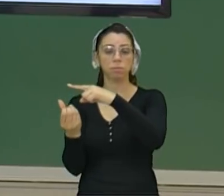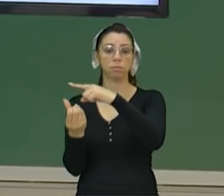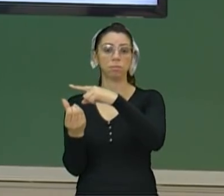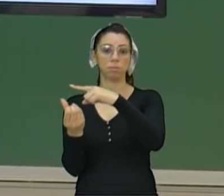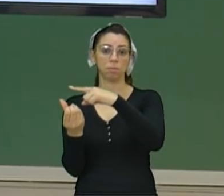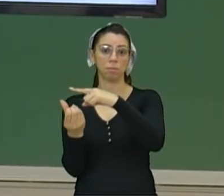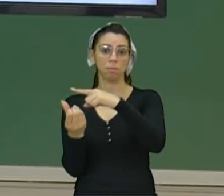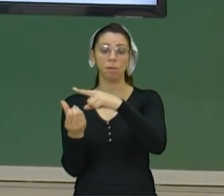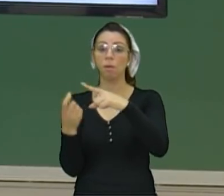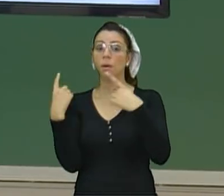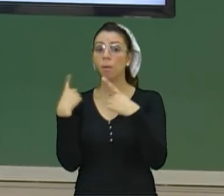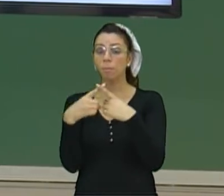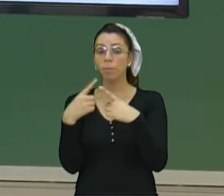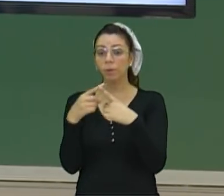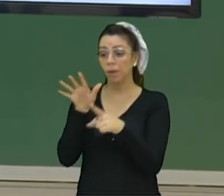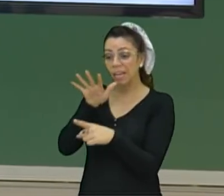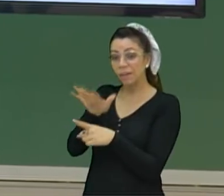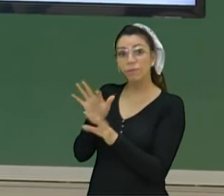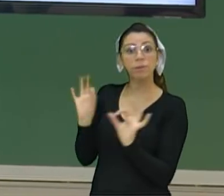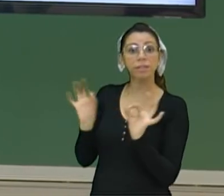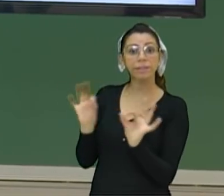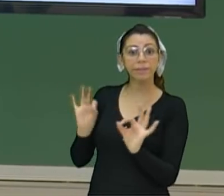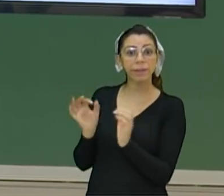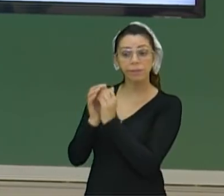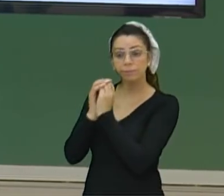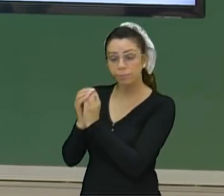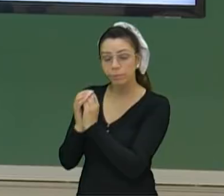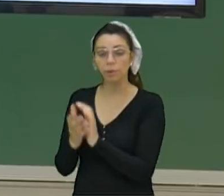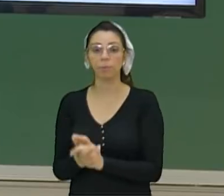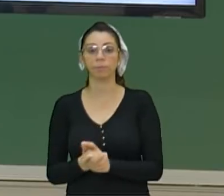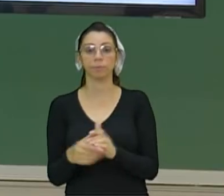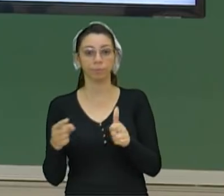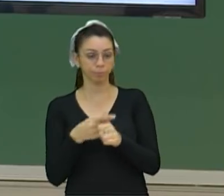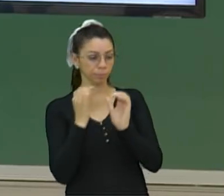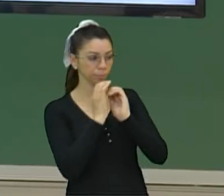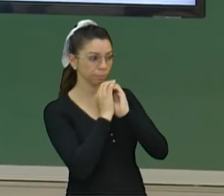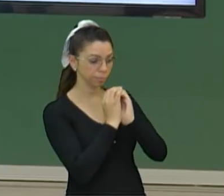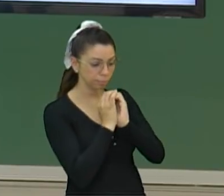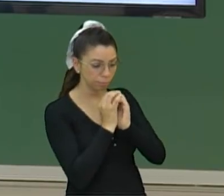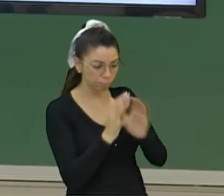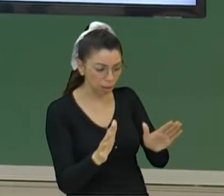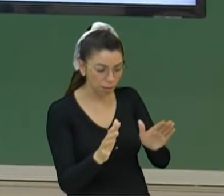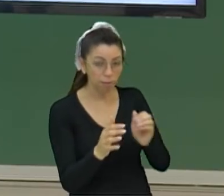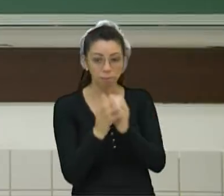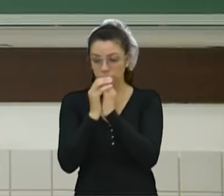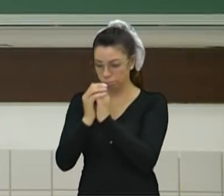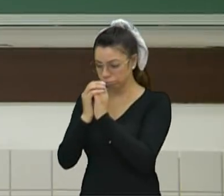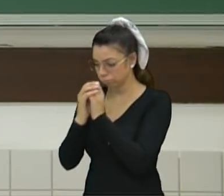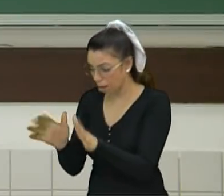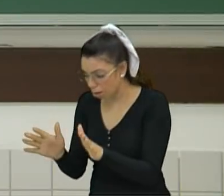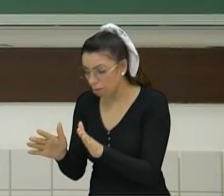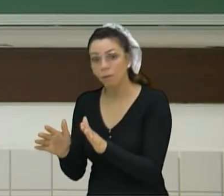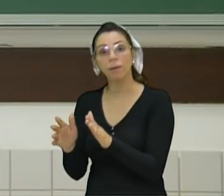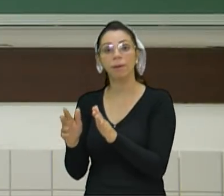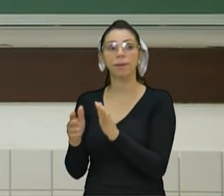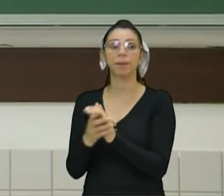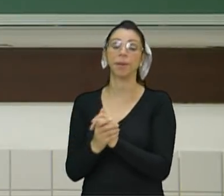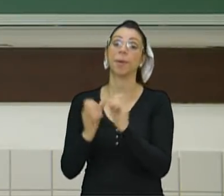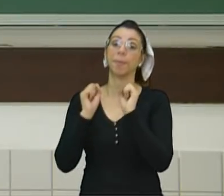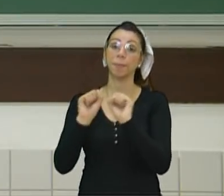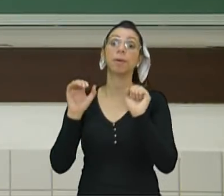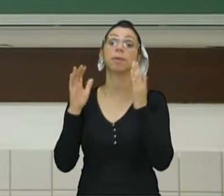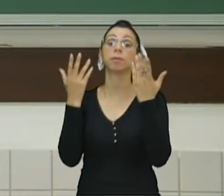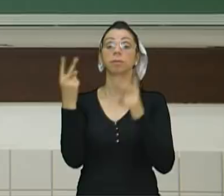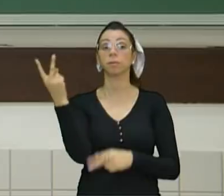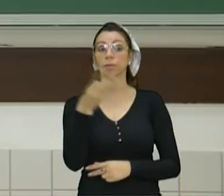1 entre as 6 possíveis, porque eu joguei o dado, joguei novamente. Isso não vai alterar em nada, só que eu quero saber a probabilidade das duas